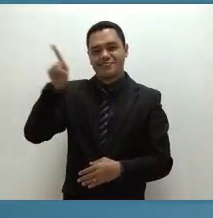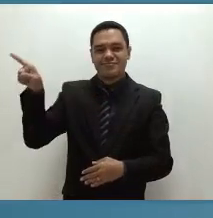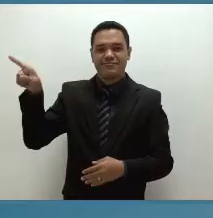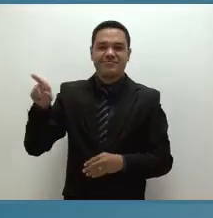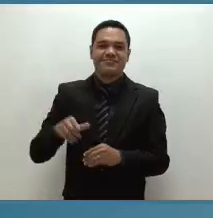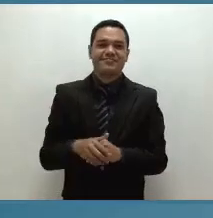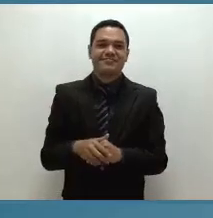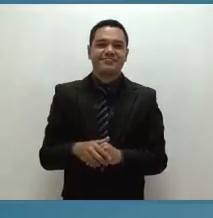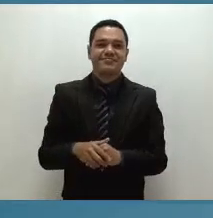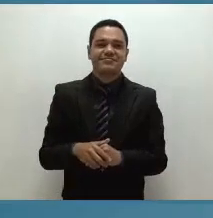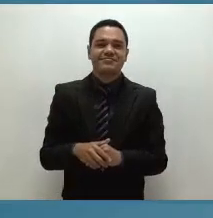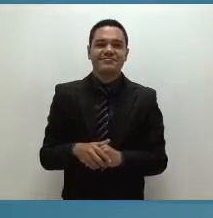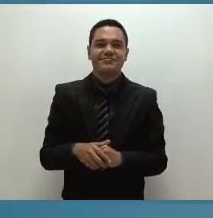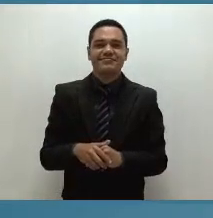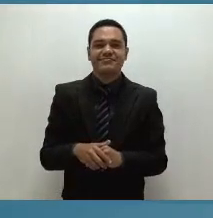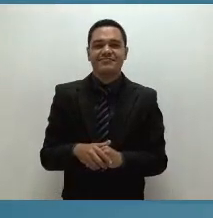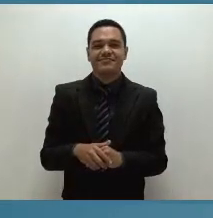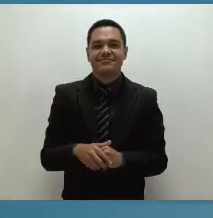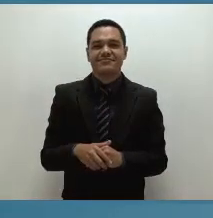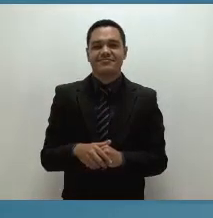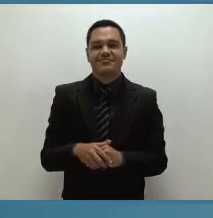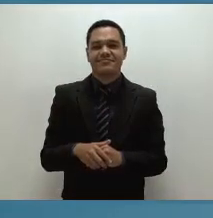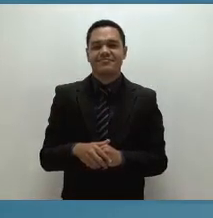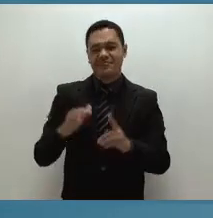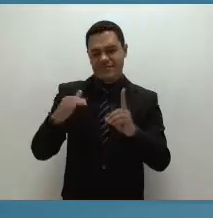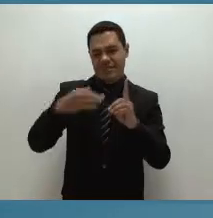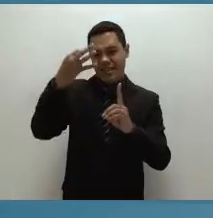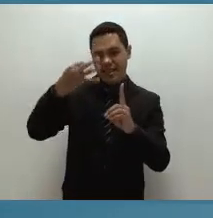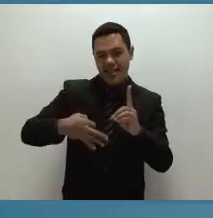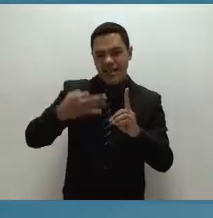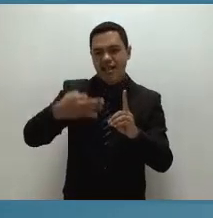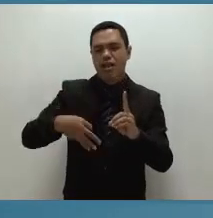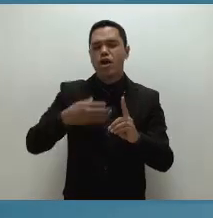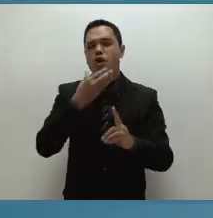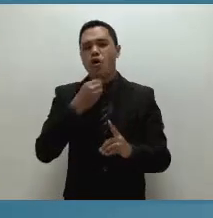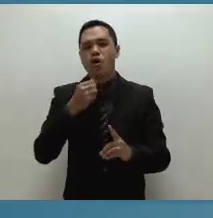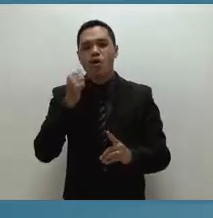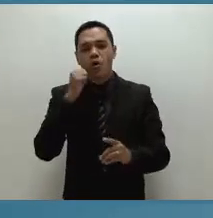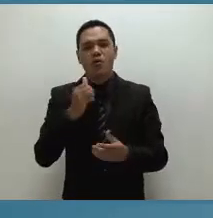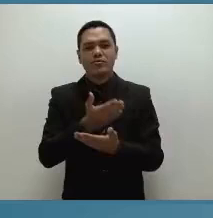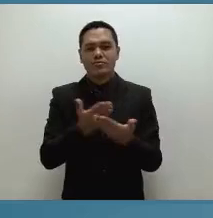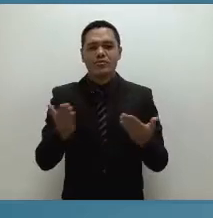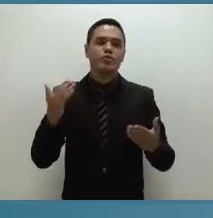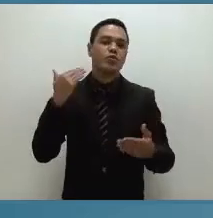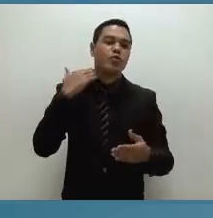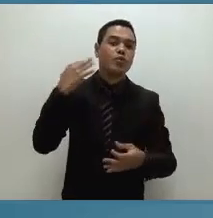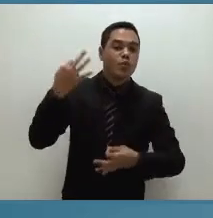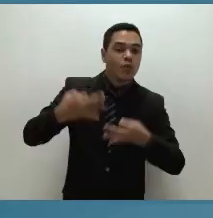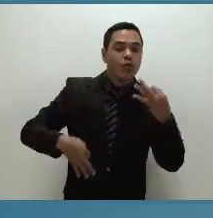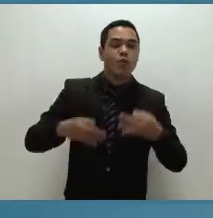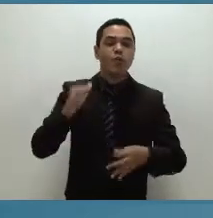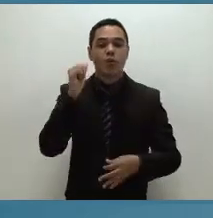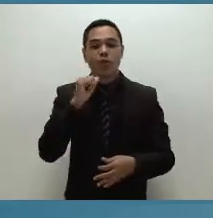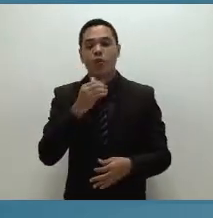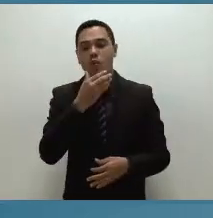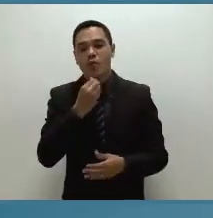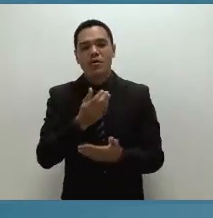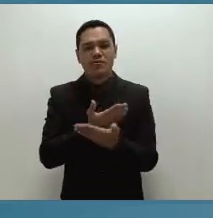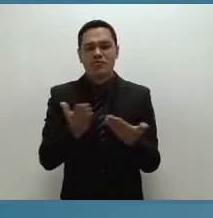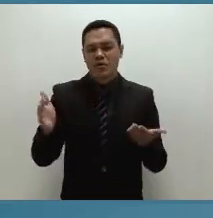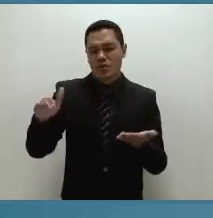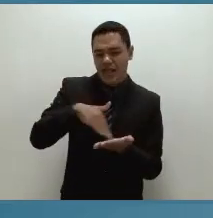maciça presença de desembargadores e desembargadoras, juízes e juízas, secretários e